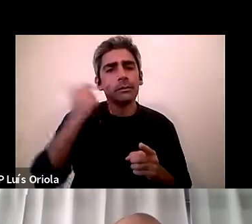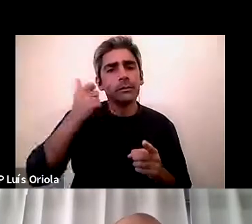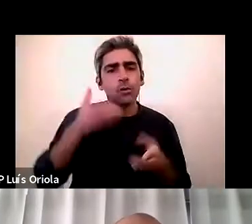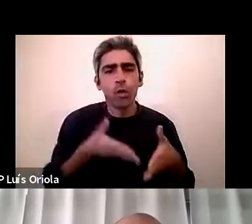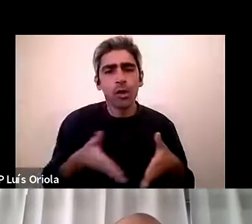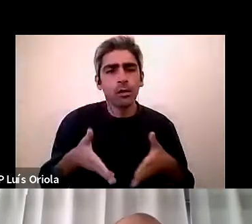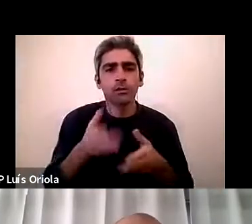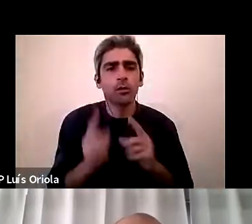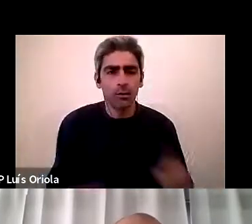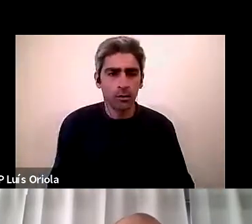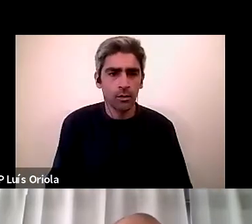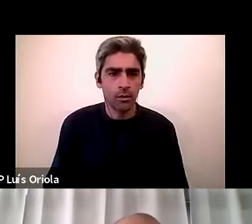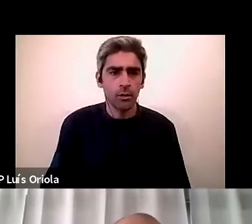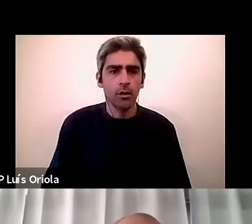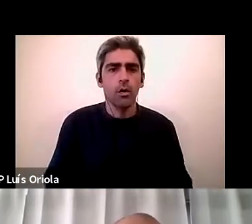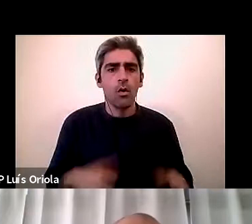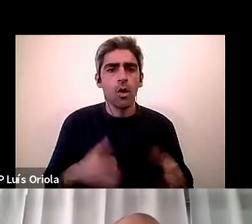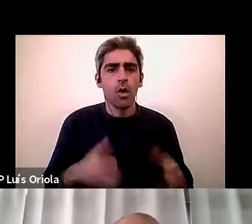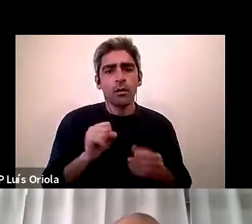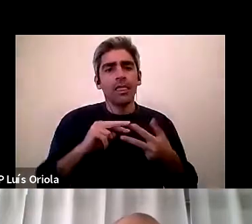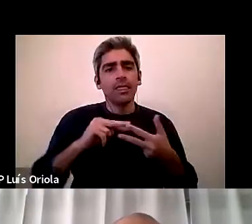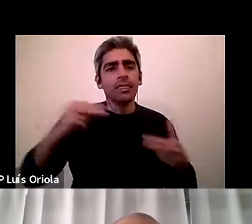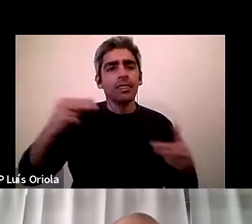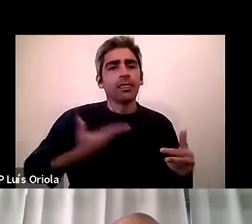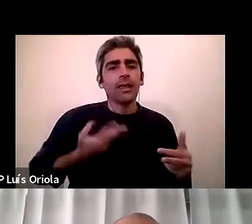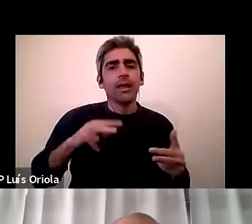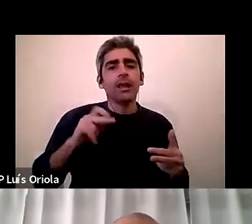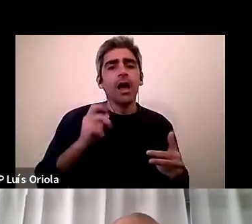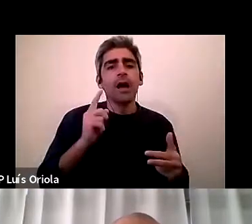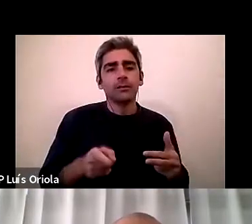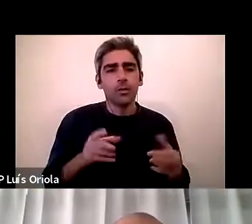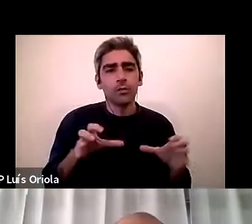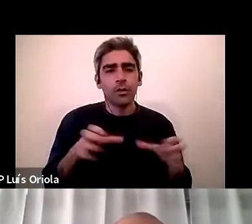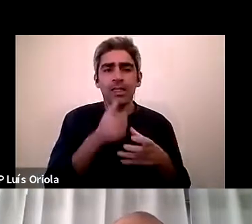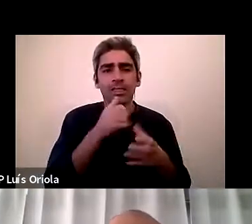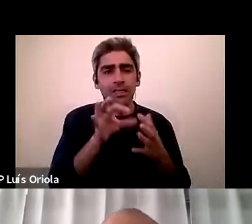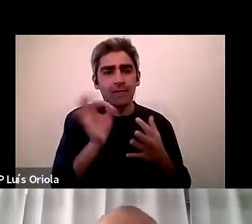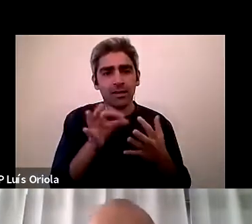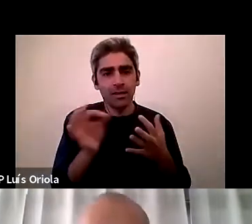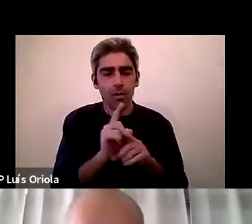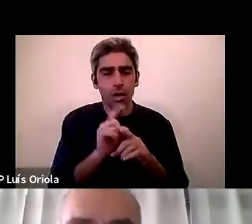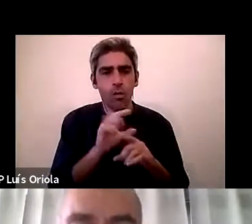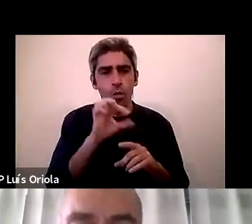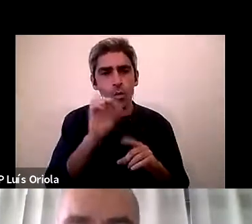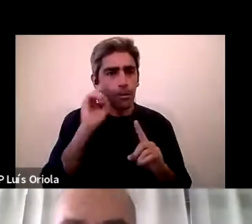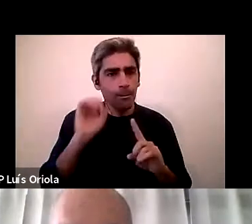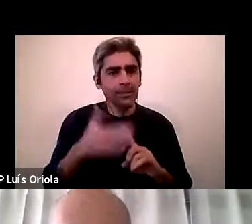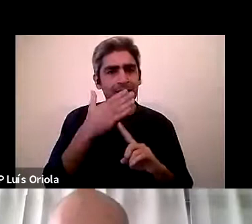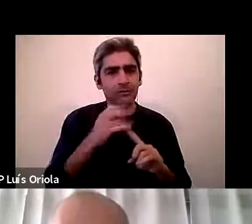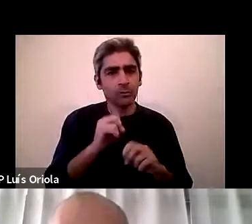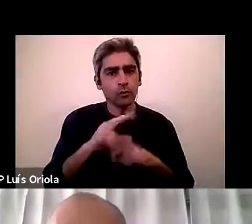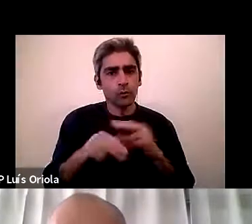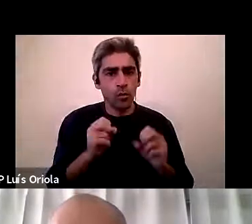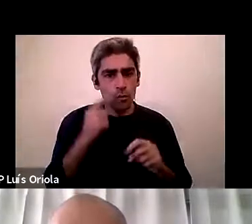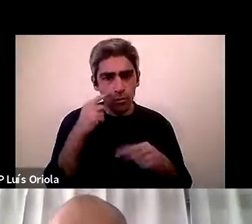orientadores, qual seria o seu DNA. E a comunidade definiu aquilo que nós depois cristalizamos como os 8 princípios do inovador